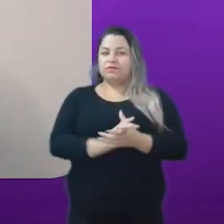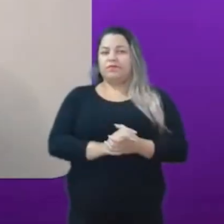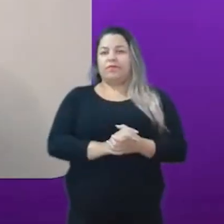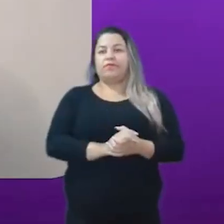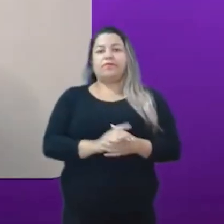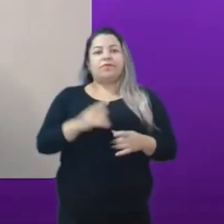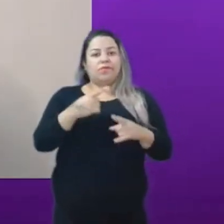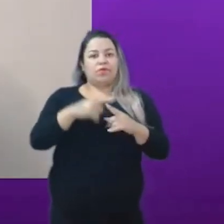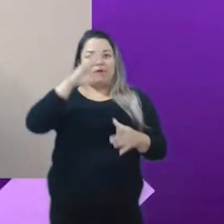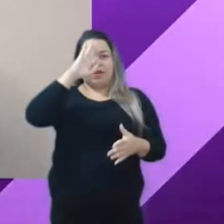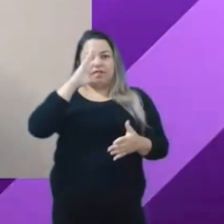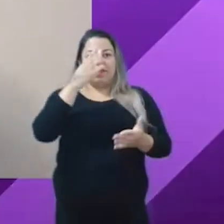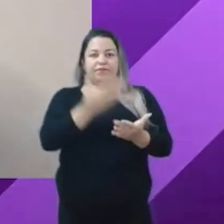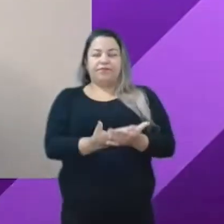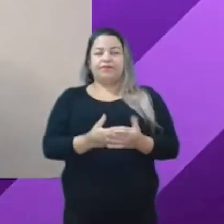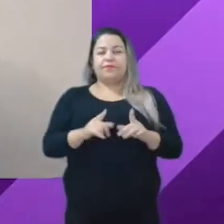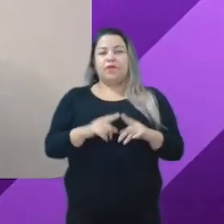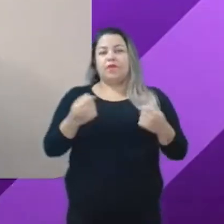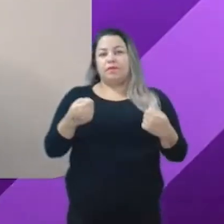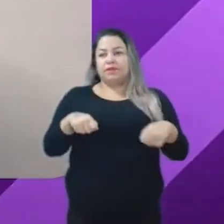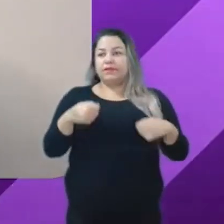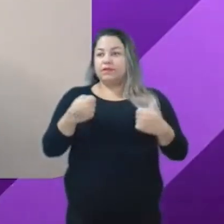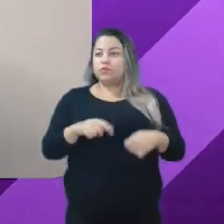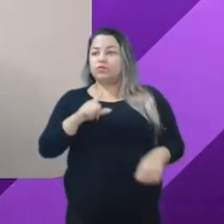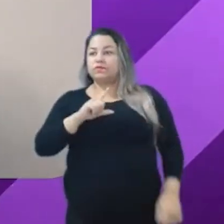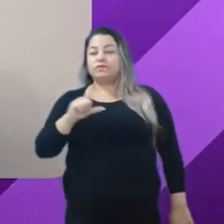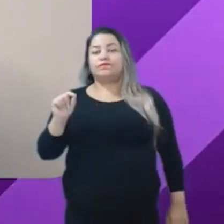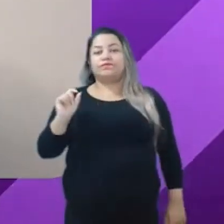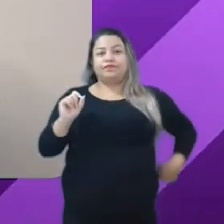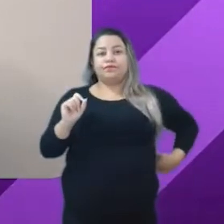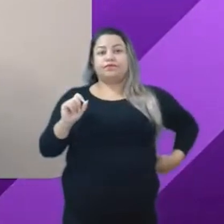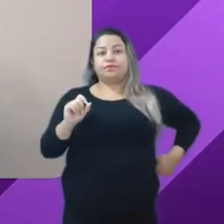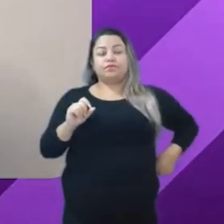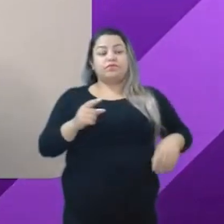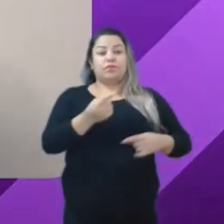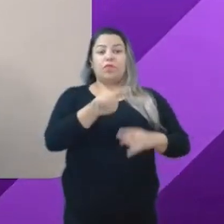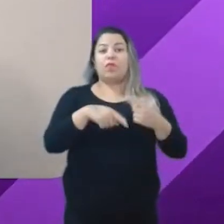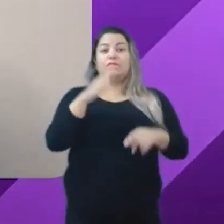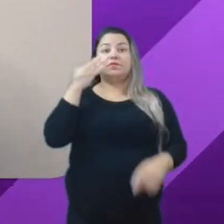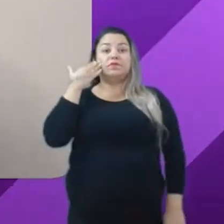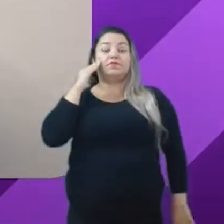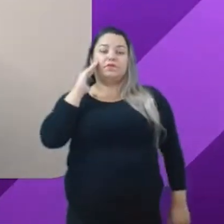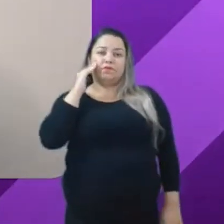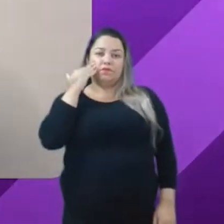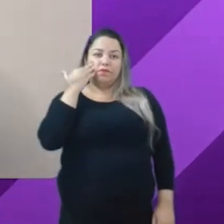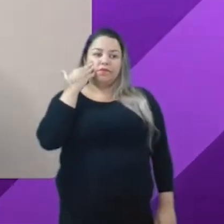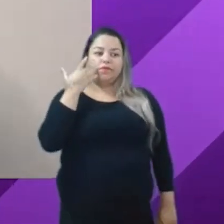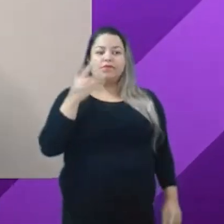que é preciso partir do que nos constrói, para entendermos por onde andamos